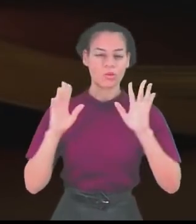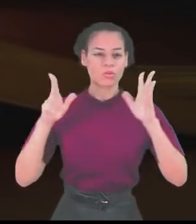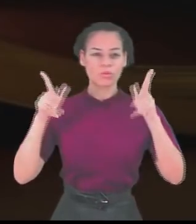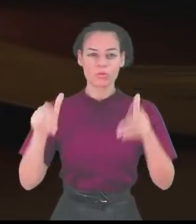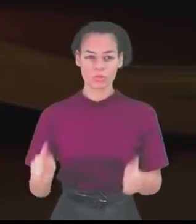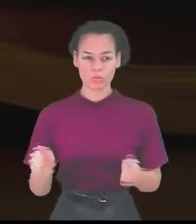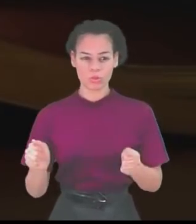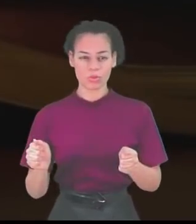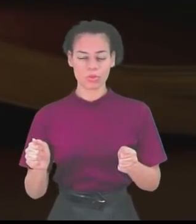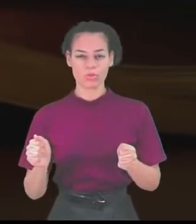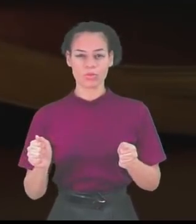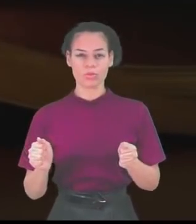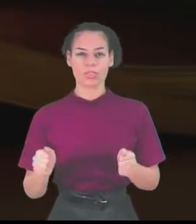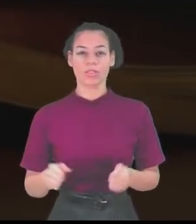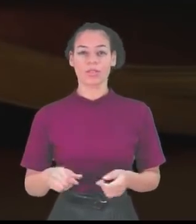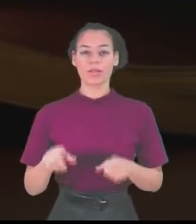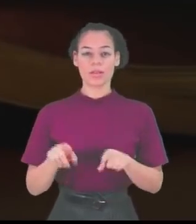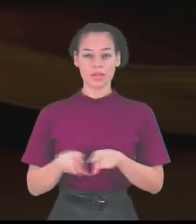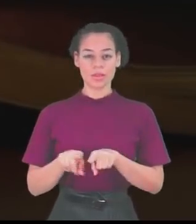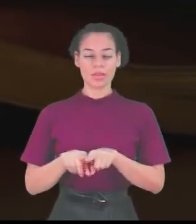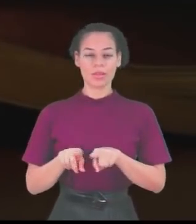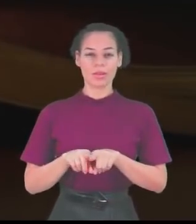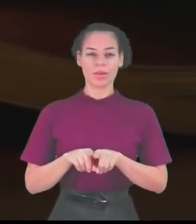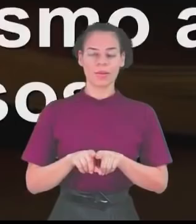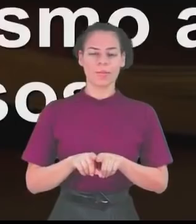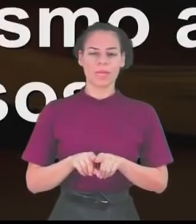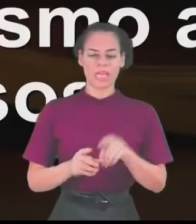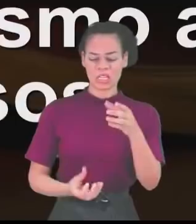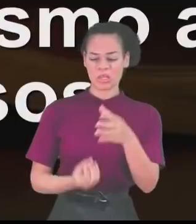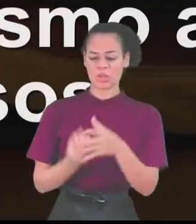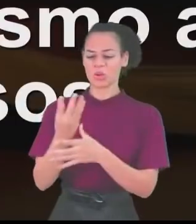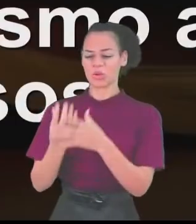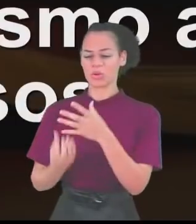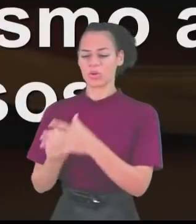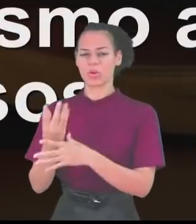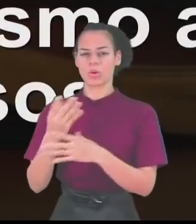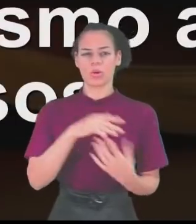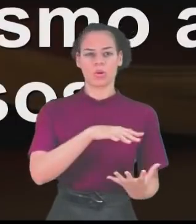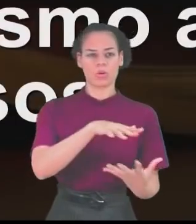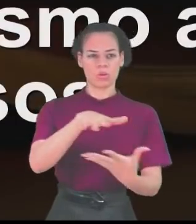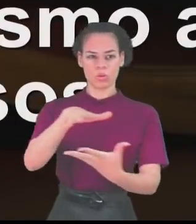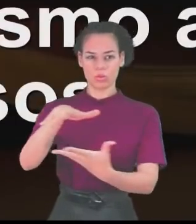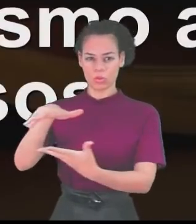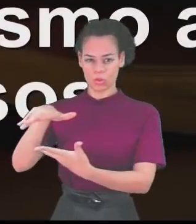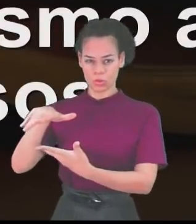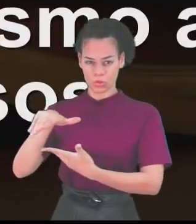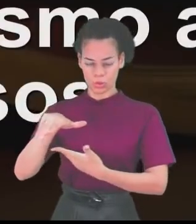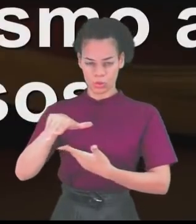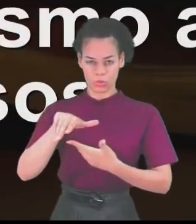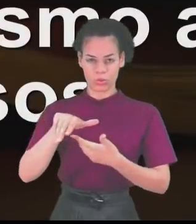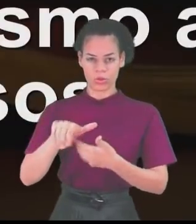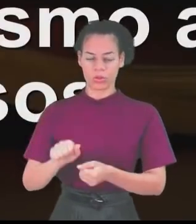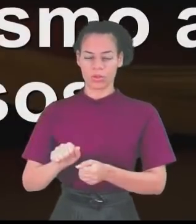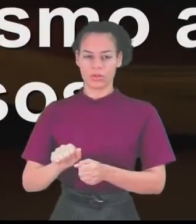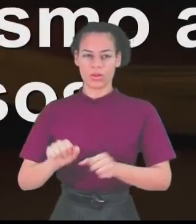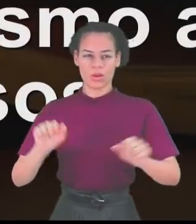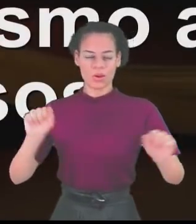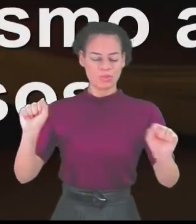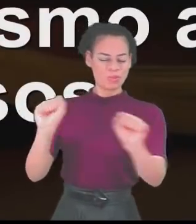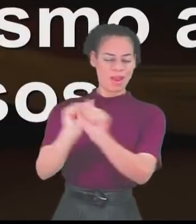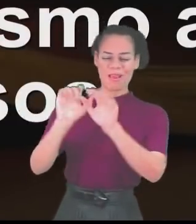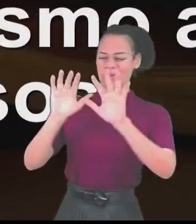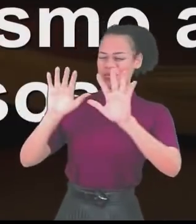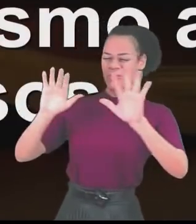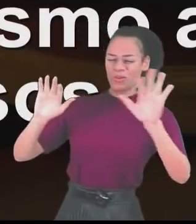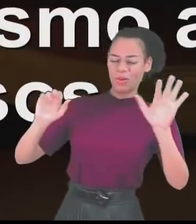Por quem fez também o mundo e o qual sendo o Resplendor da